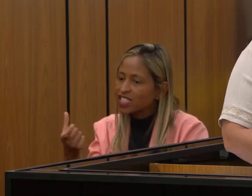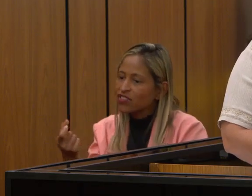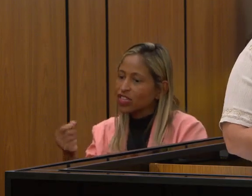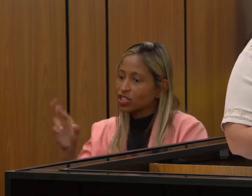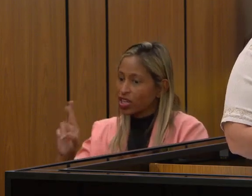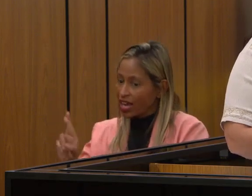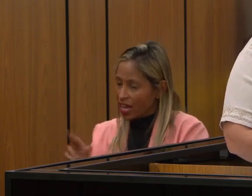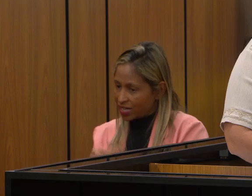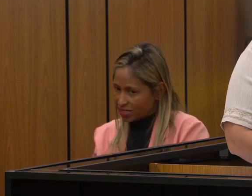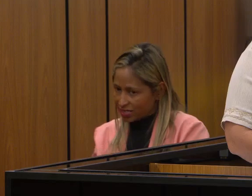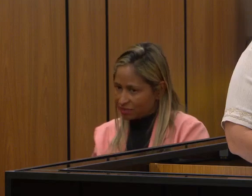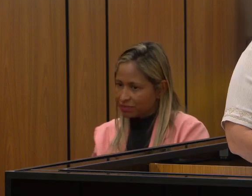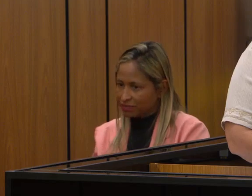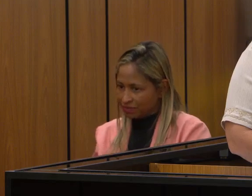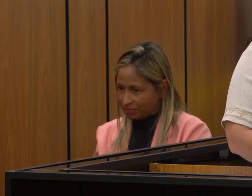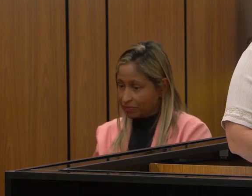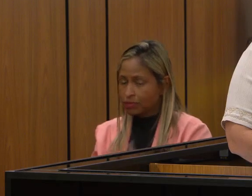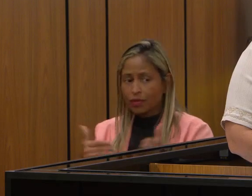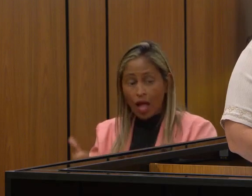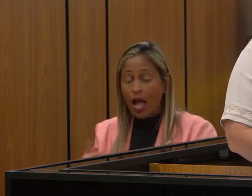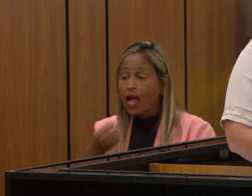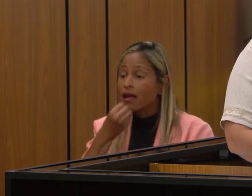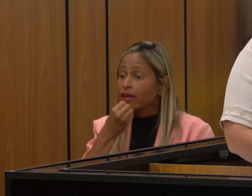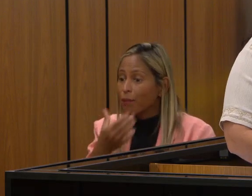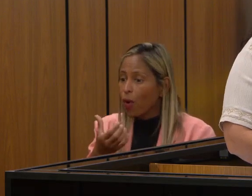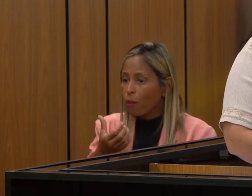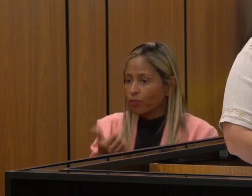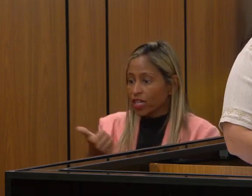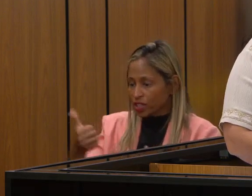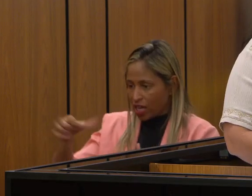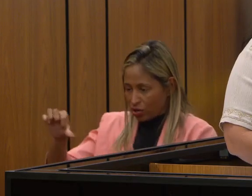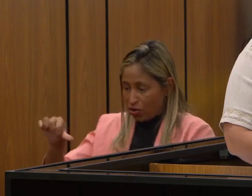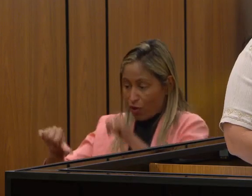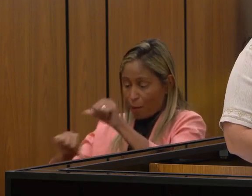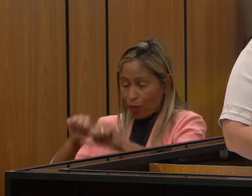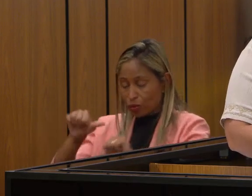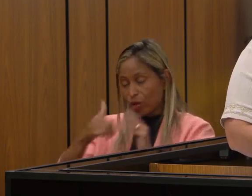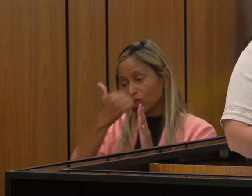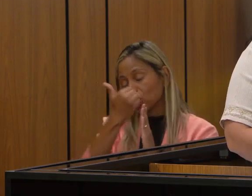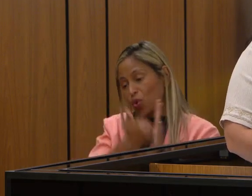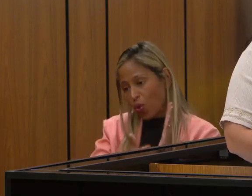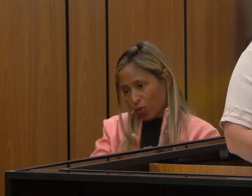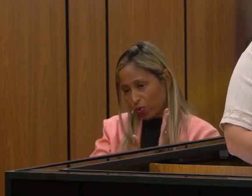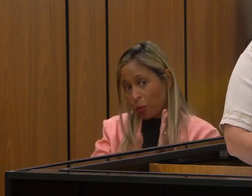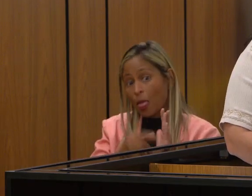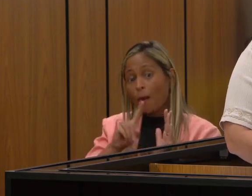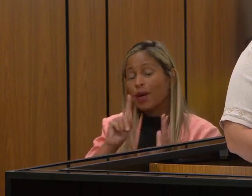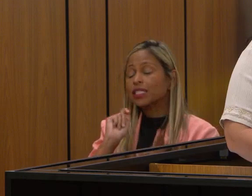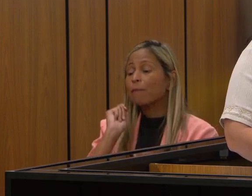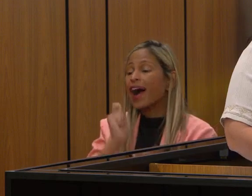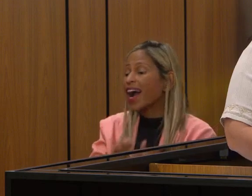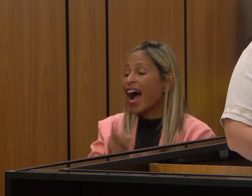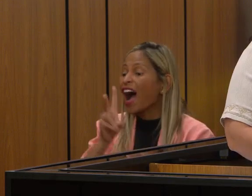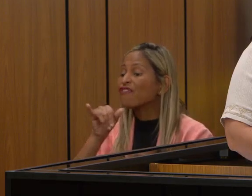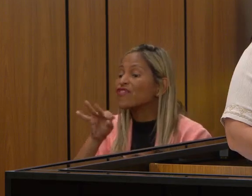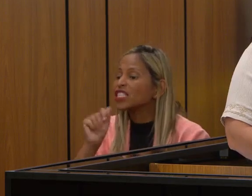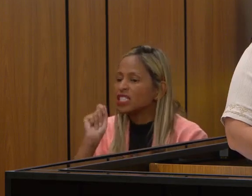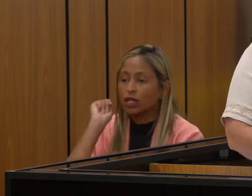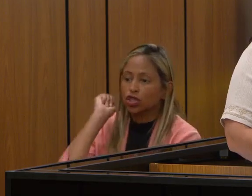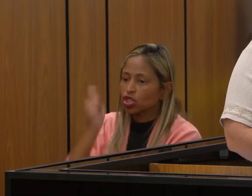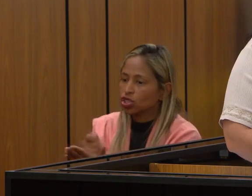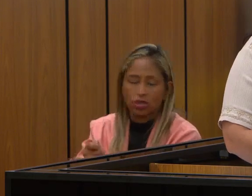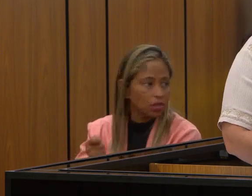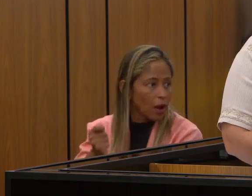eu falei poxa vida que legal aí eu falei assim e se por acaso a gente pagar à vista tem um